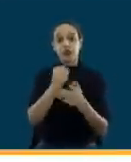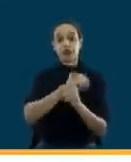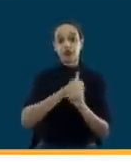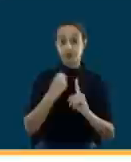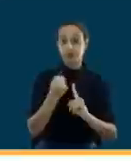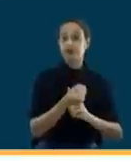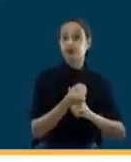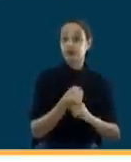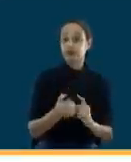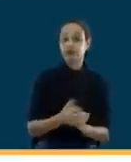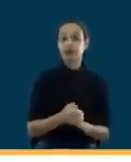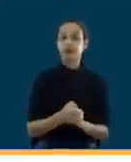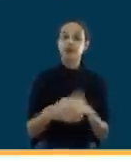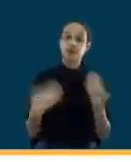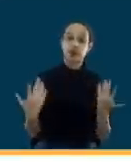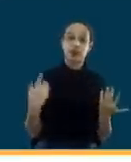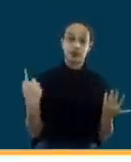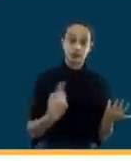civil.